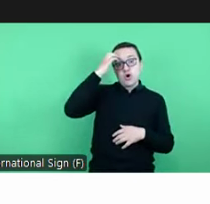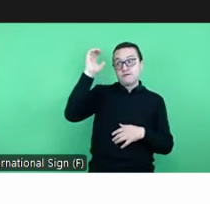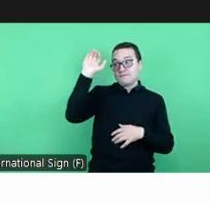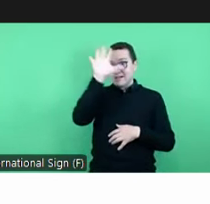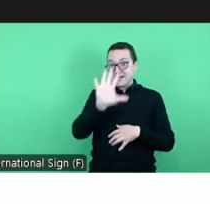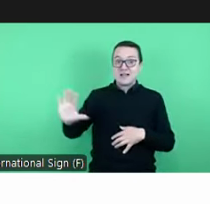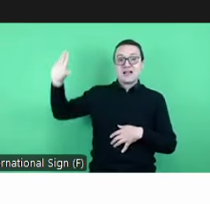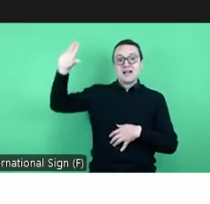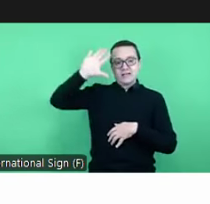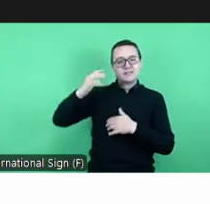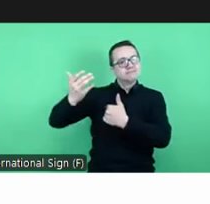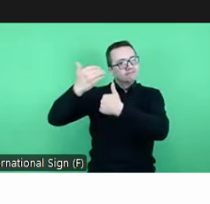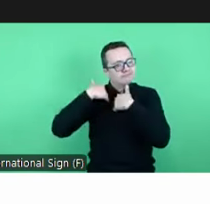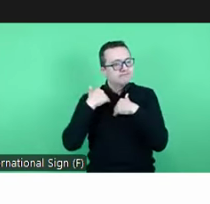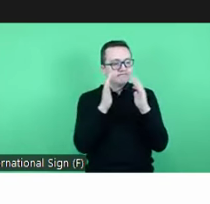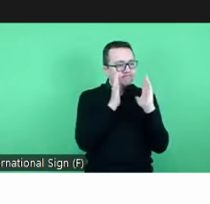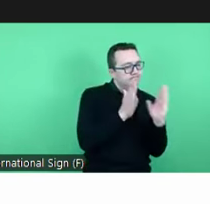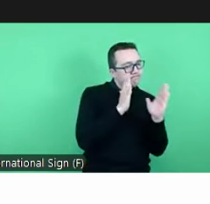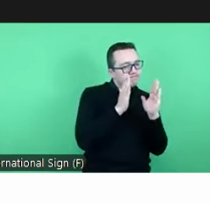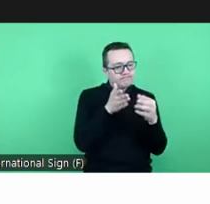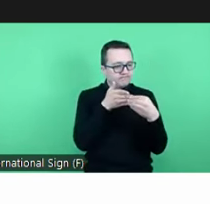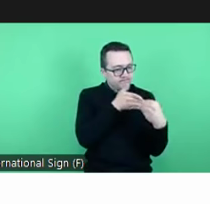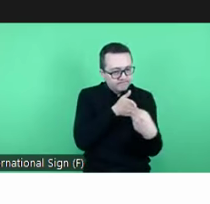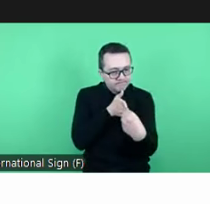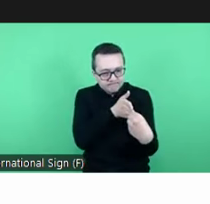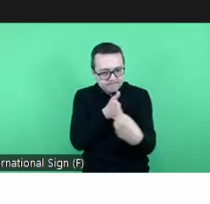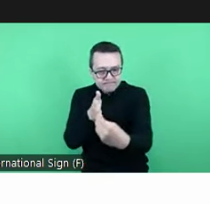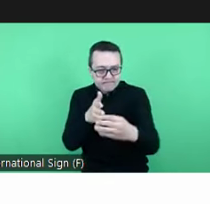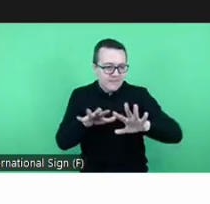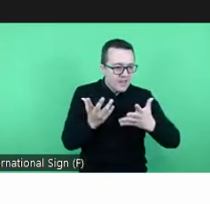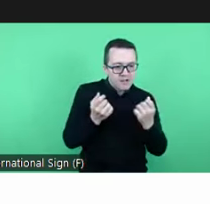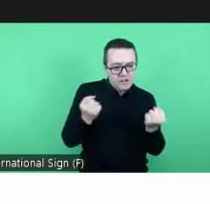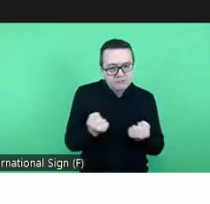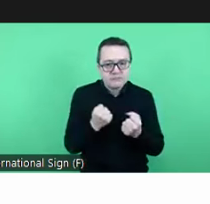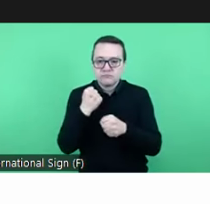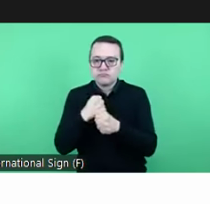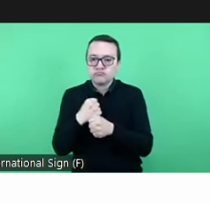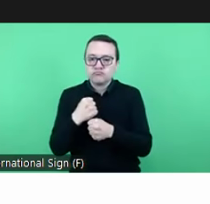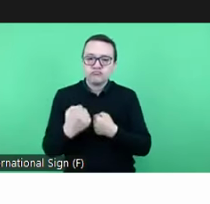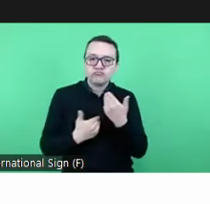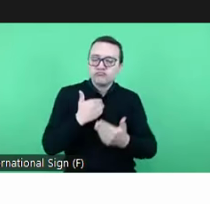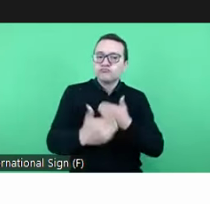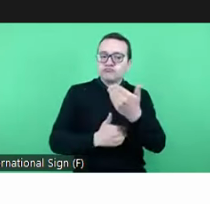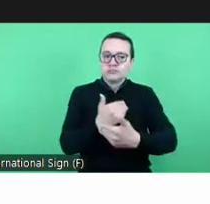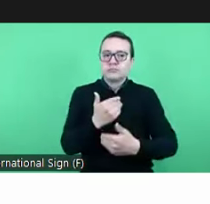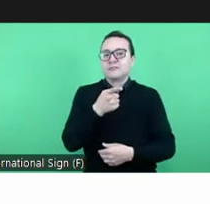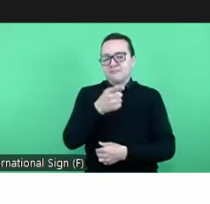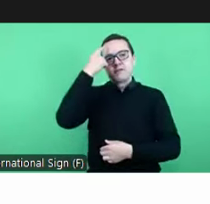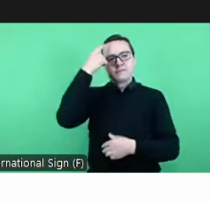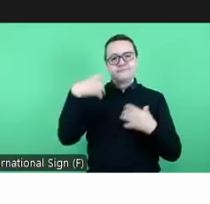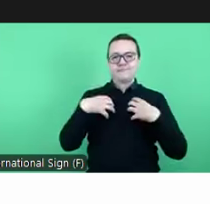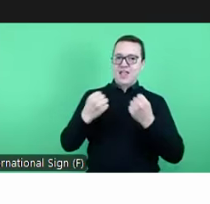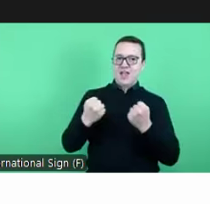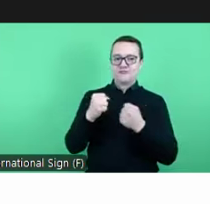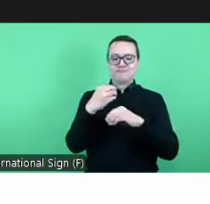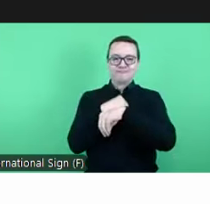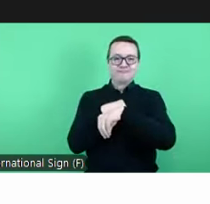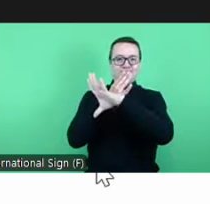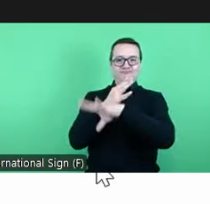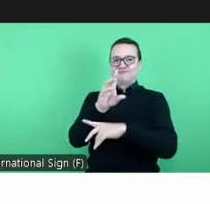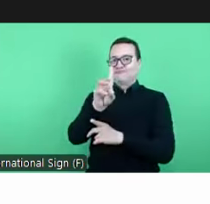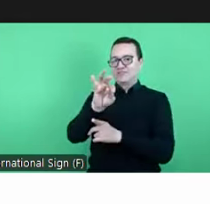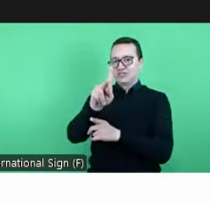federal deve ser feito. Então, programs saúde that are bucal, os mais designed to médicos, saúde tackle digital, these farmácia popular, issues. como The Mais a Ernesto